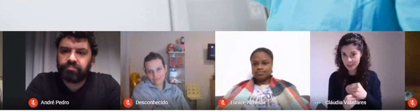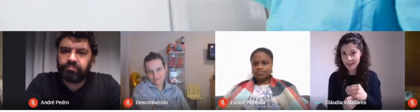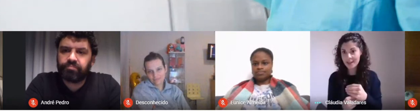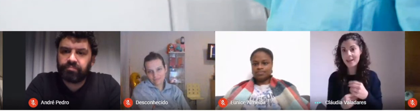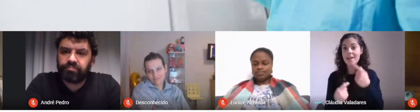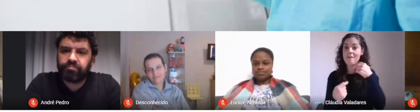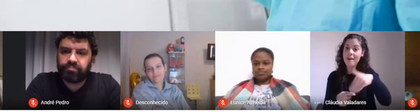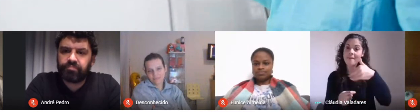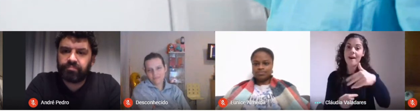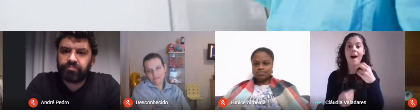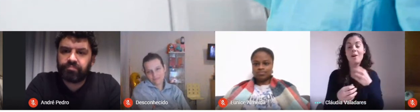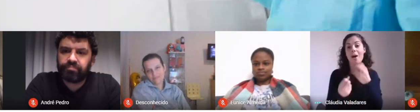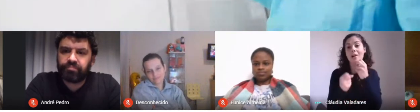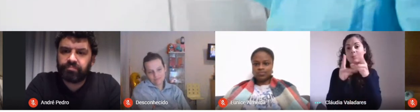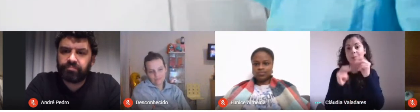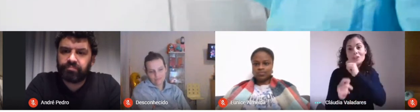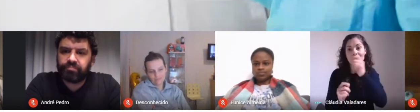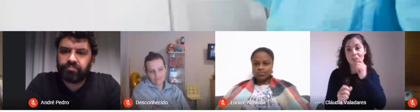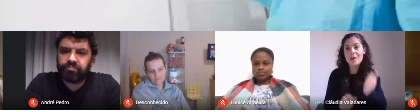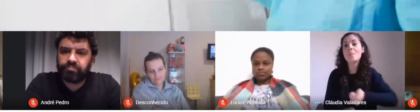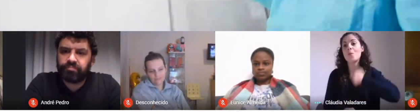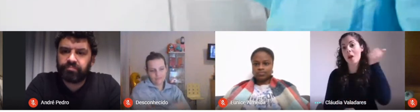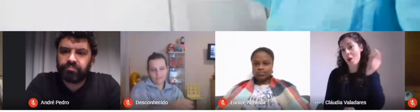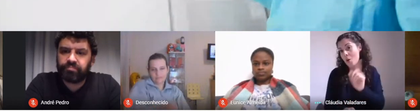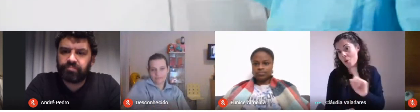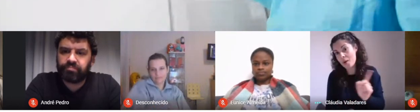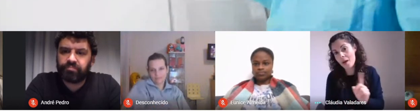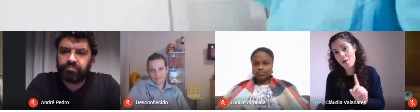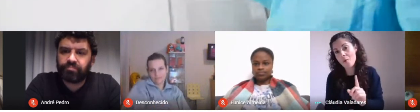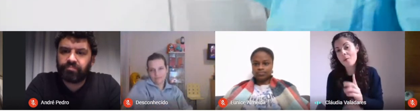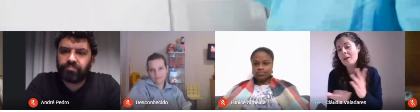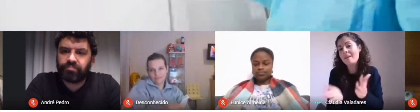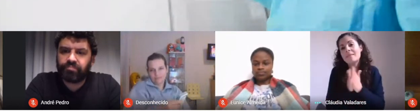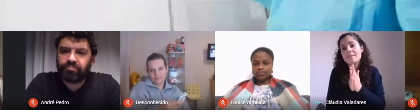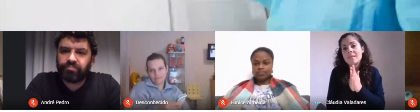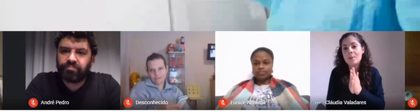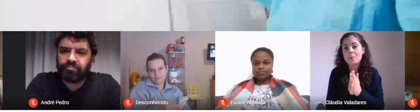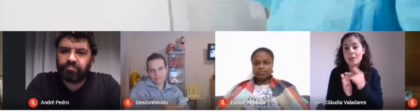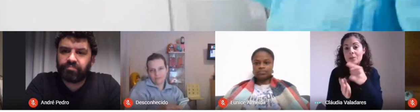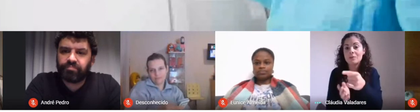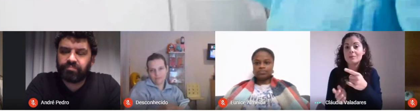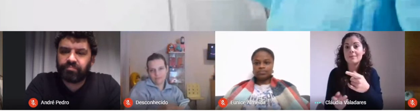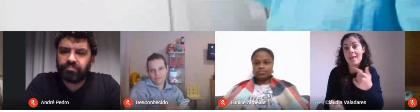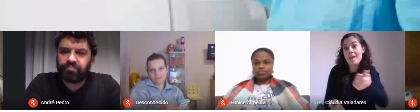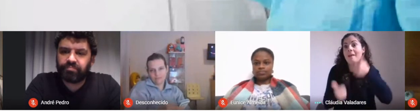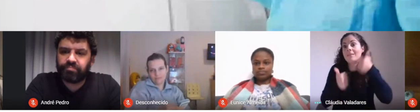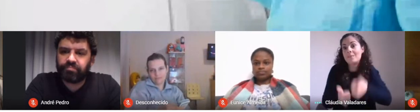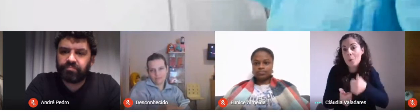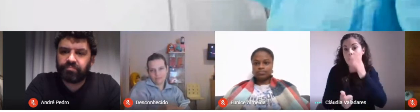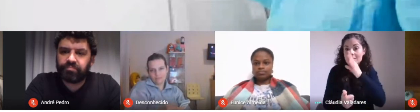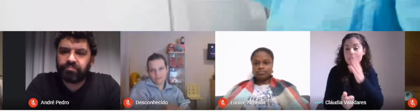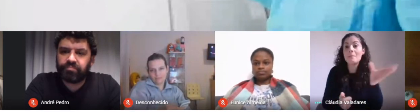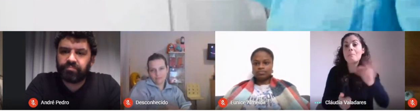oral e se seria bom que existissem mais deste género.